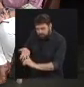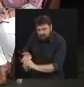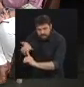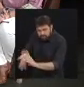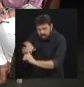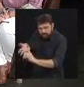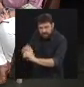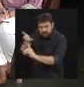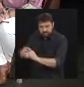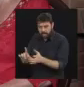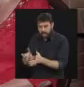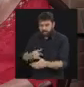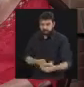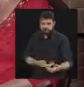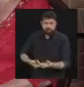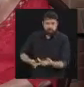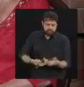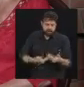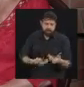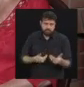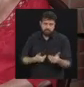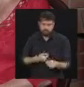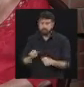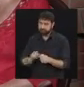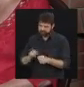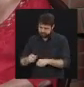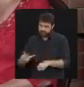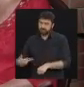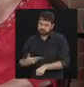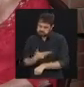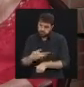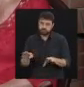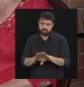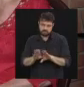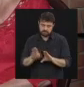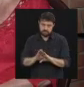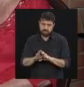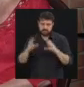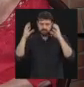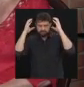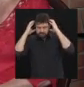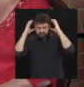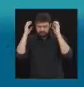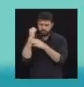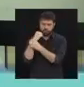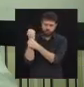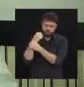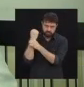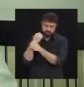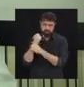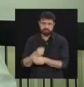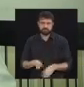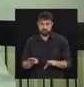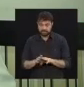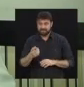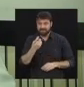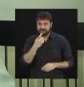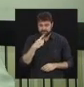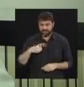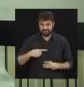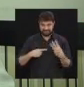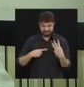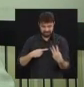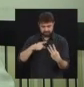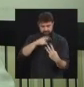antes melhor, né? E algumas cirurgias ou terapias que também são importantes. Aqui em Campinas eu tive 3